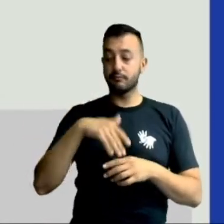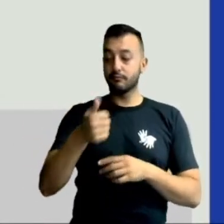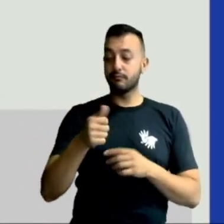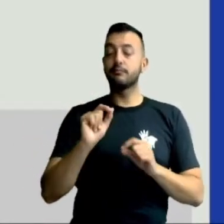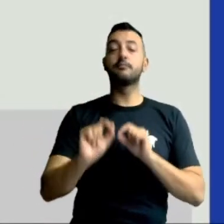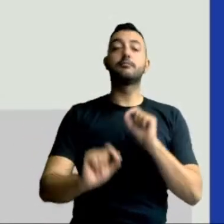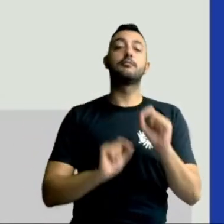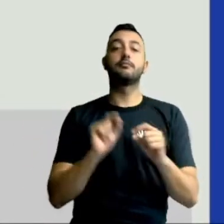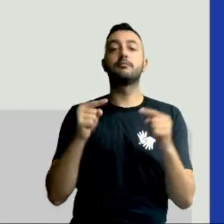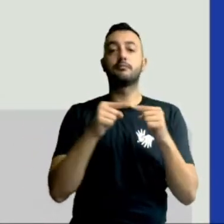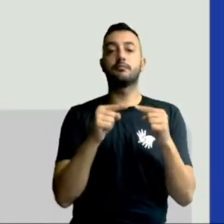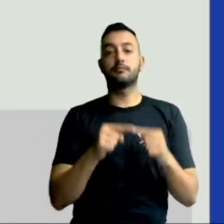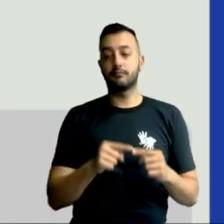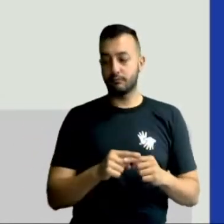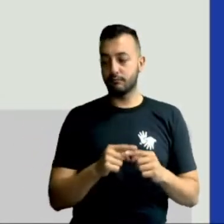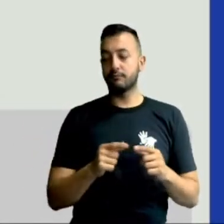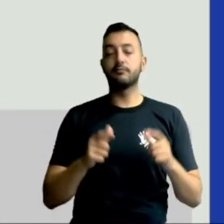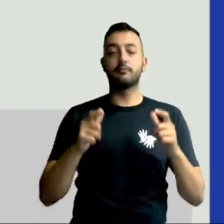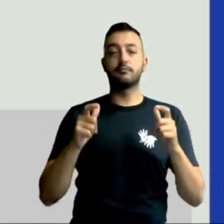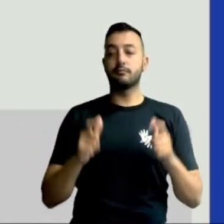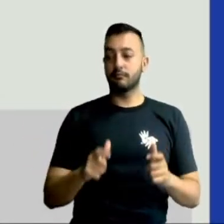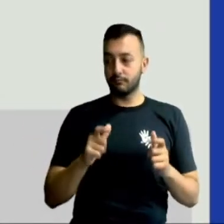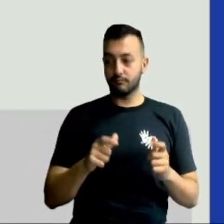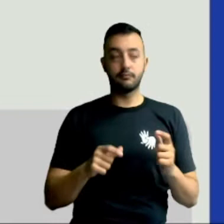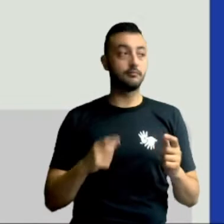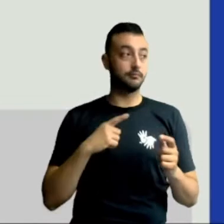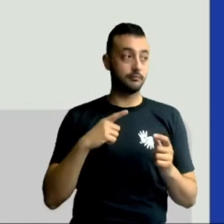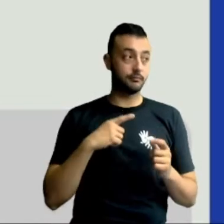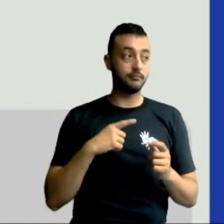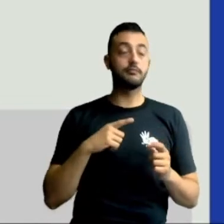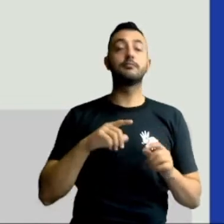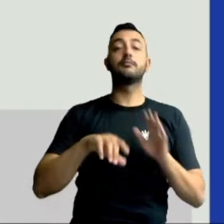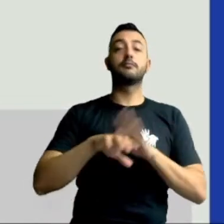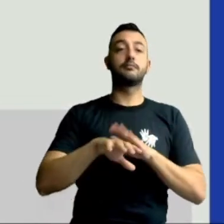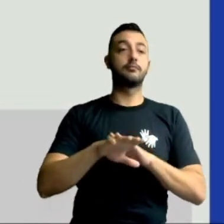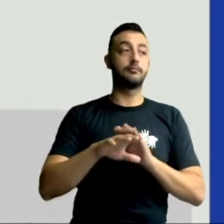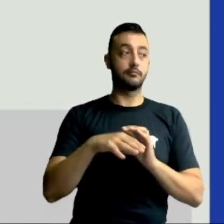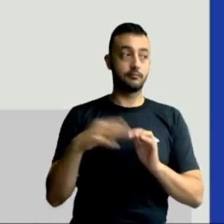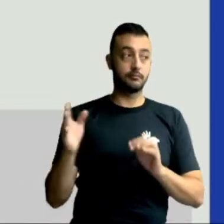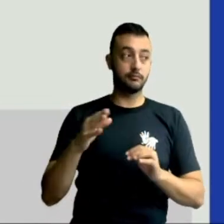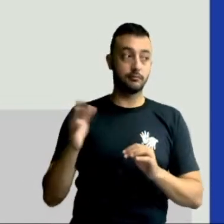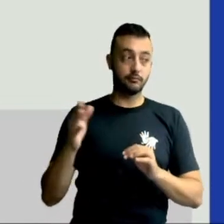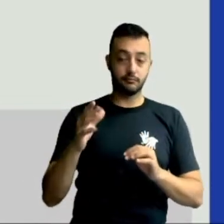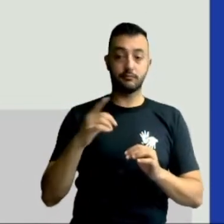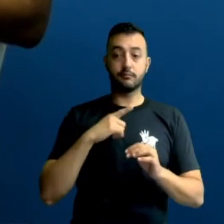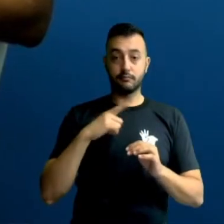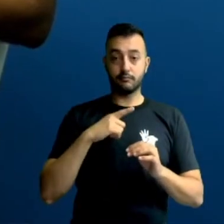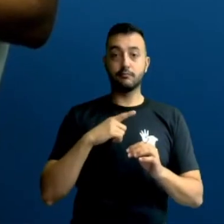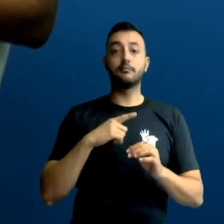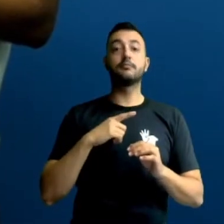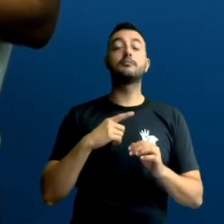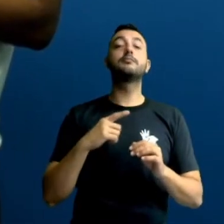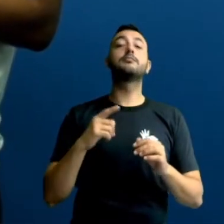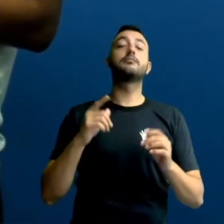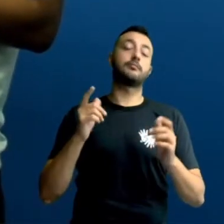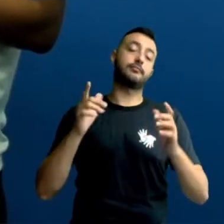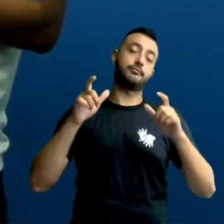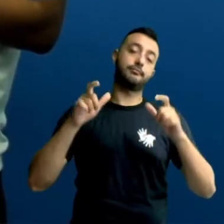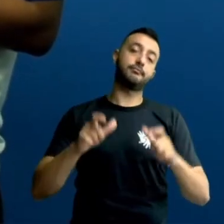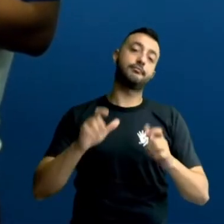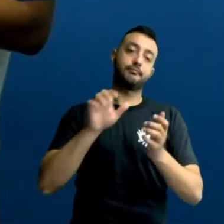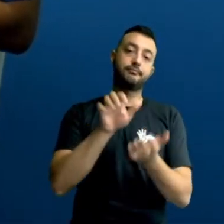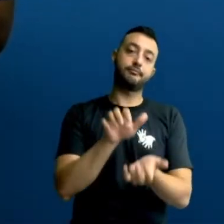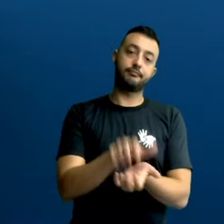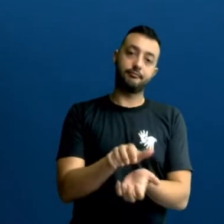que se trata a mesorregião. Lá do cantinho, lá direito, vocês estão vendo o mapa de Pernambuco e as mesorregiões